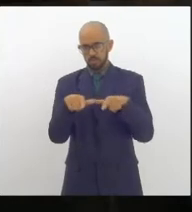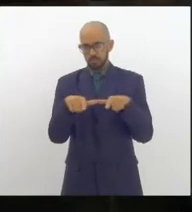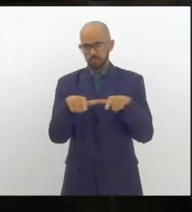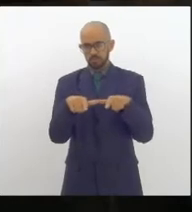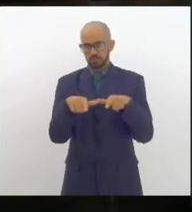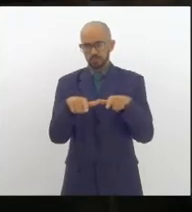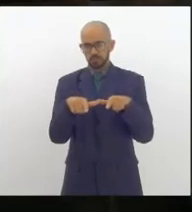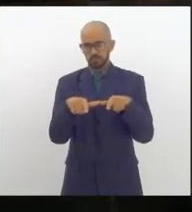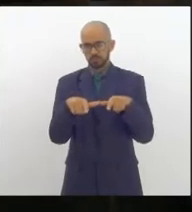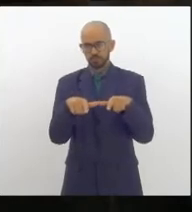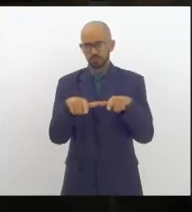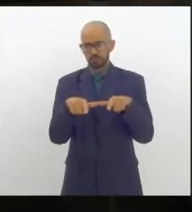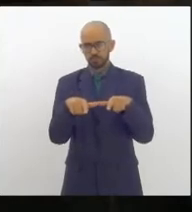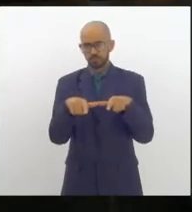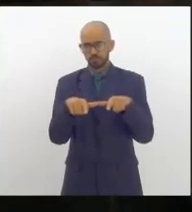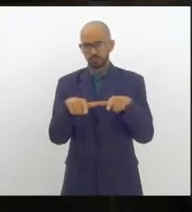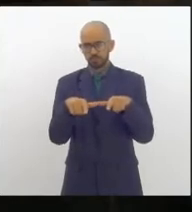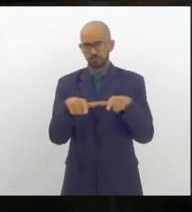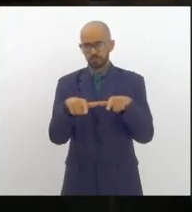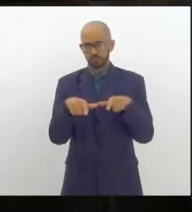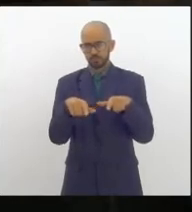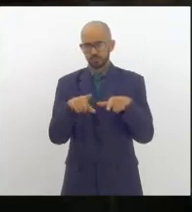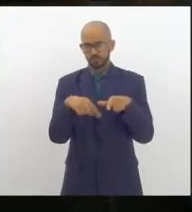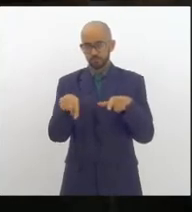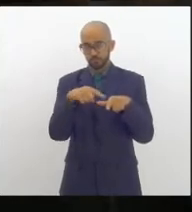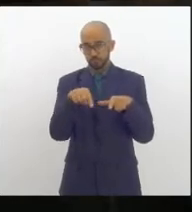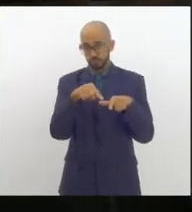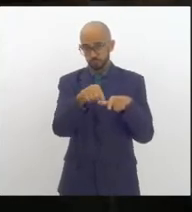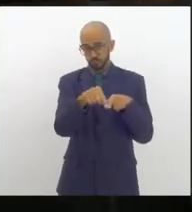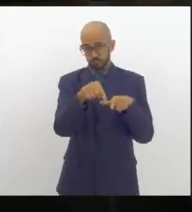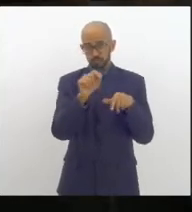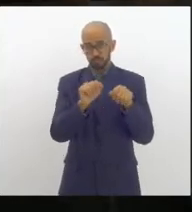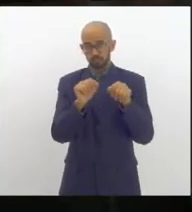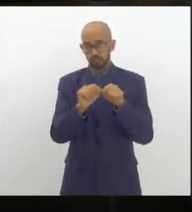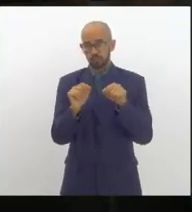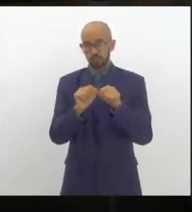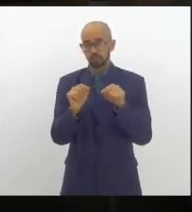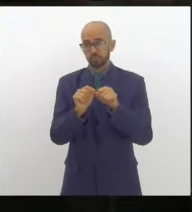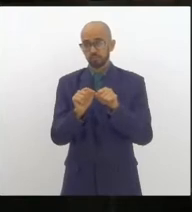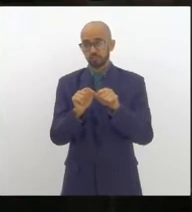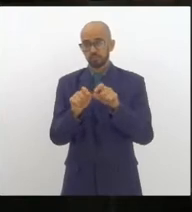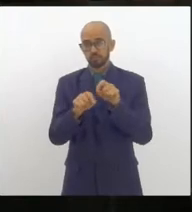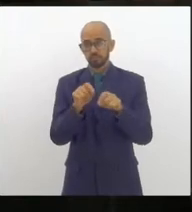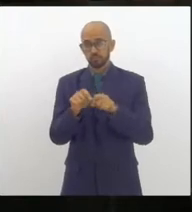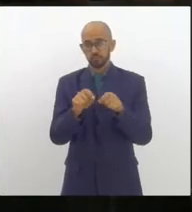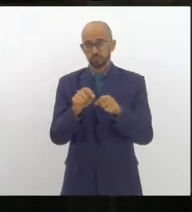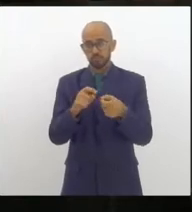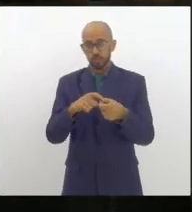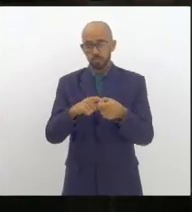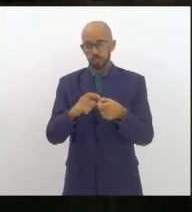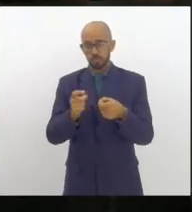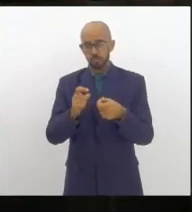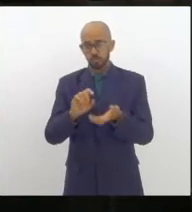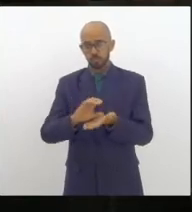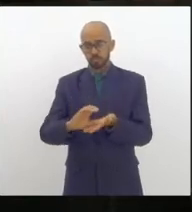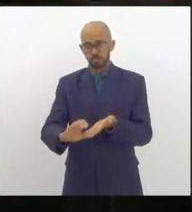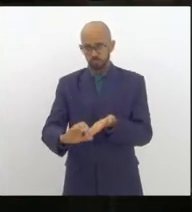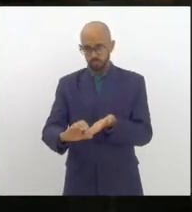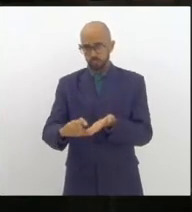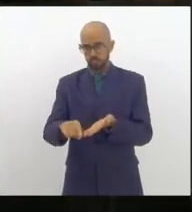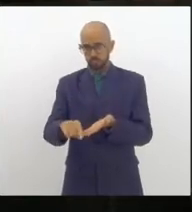E aí em havendo deixe centralização de recursos ou não